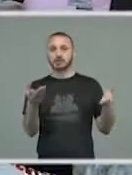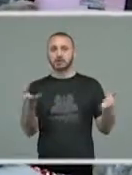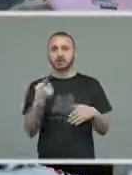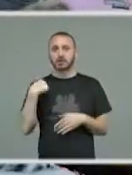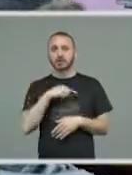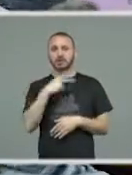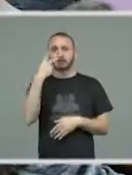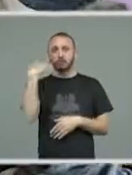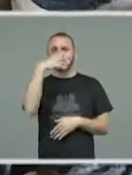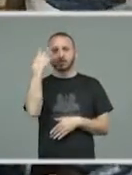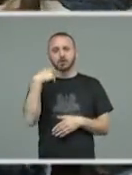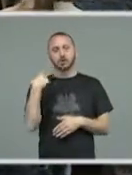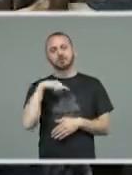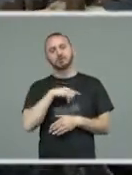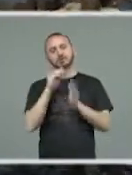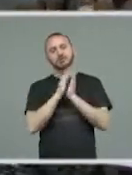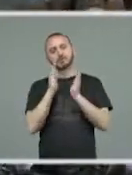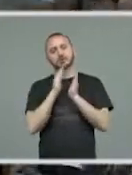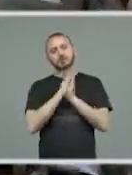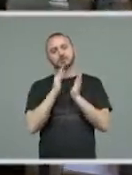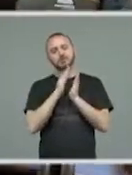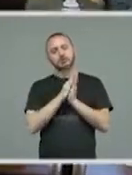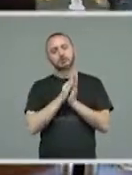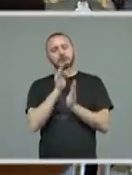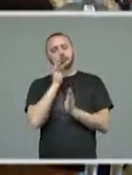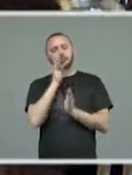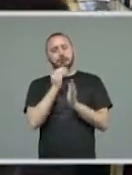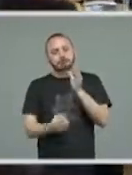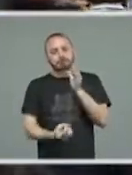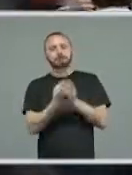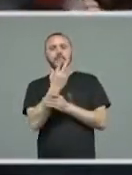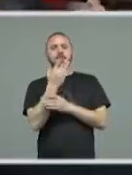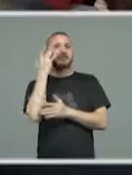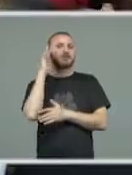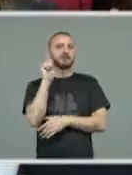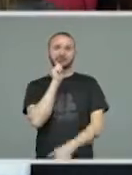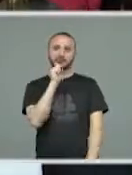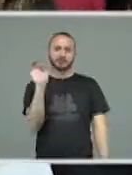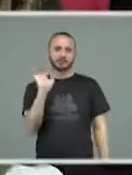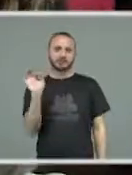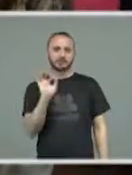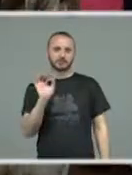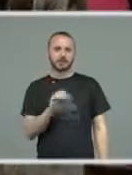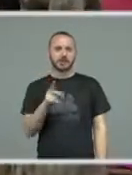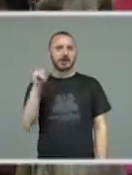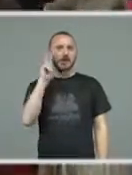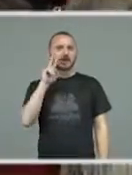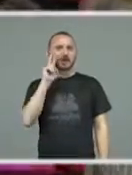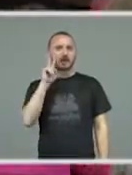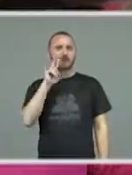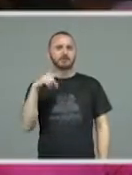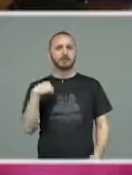como água em caixa d'água, não esqueça, você só lembra que ela está cheia quando a torneira